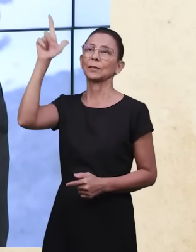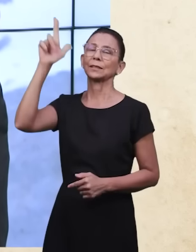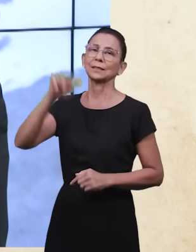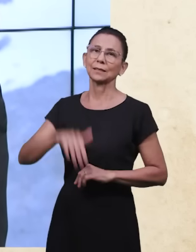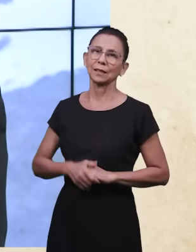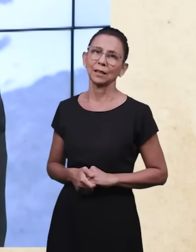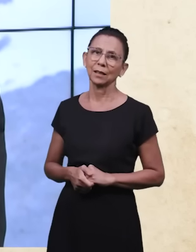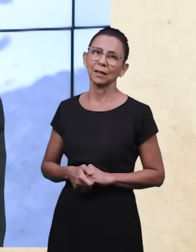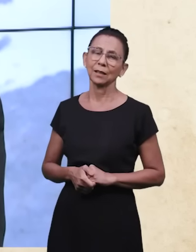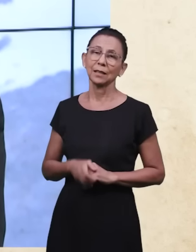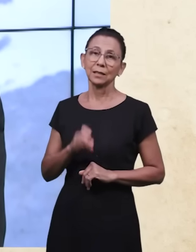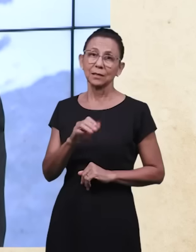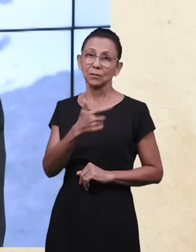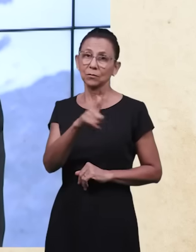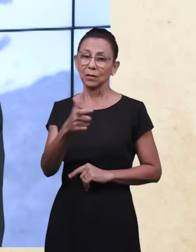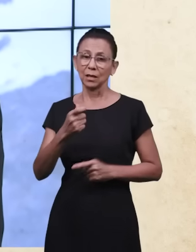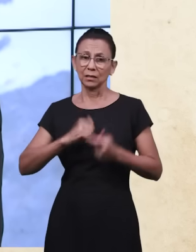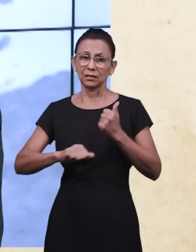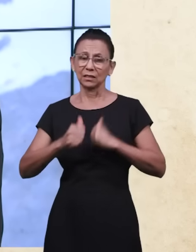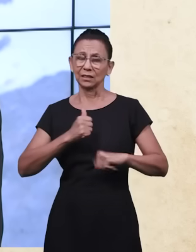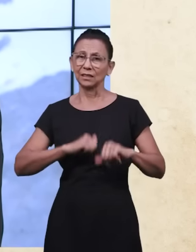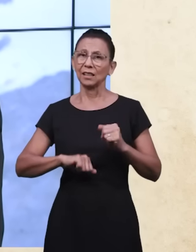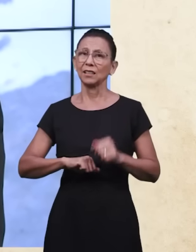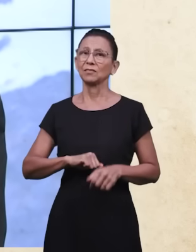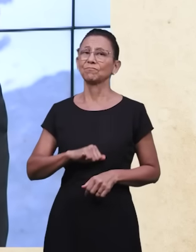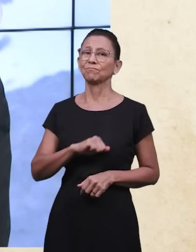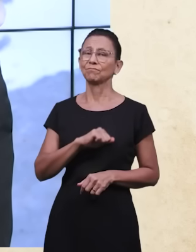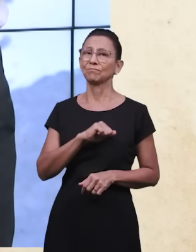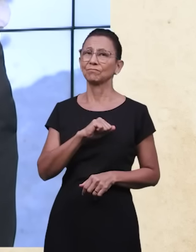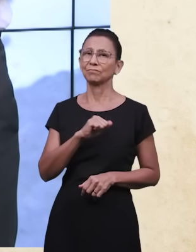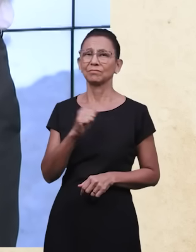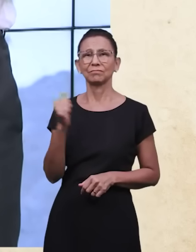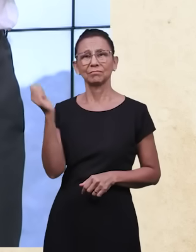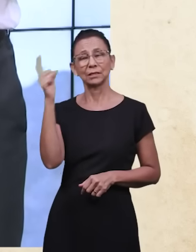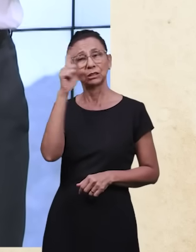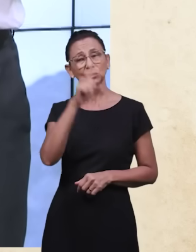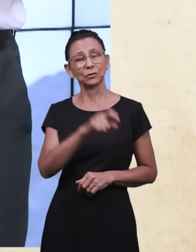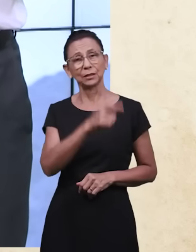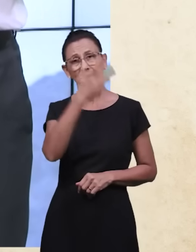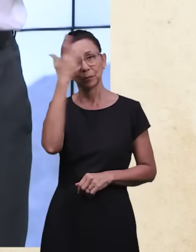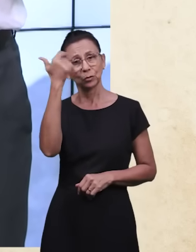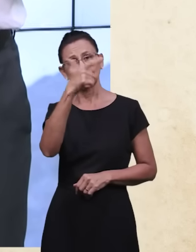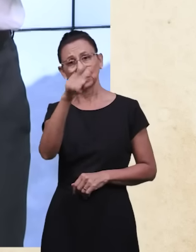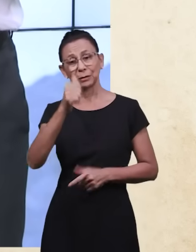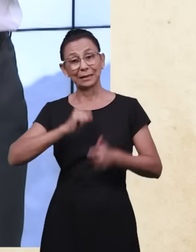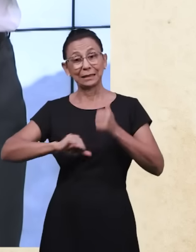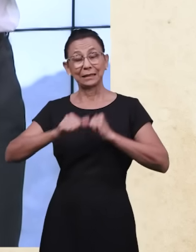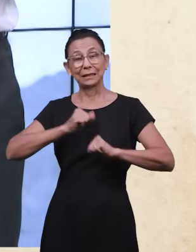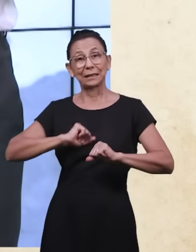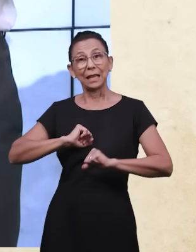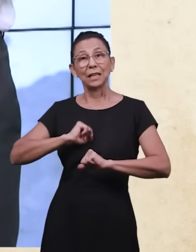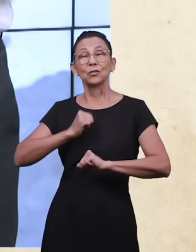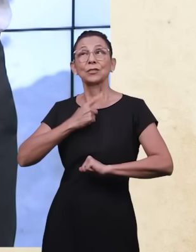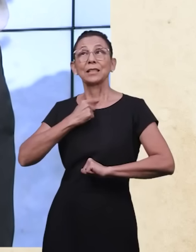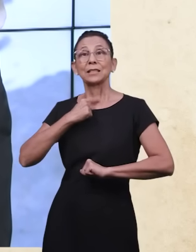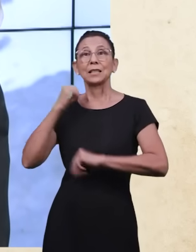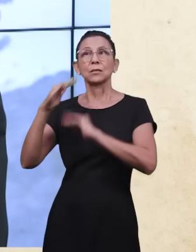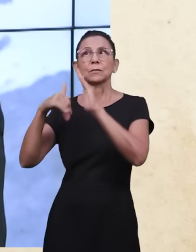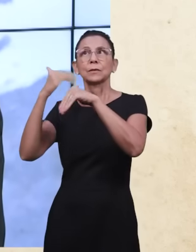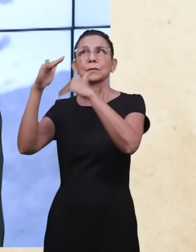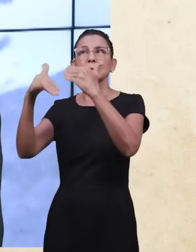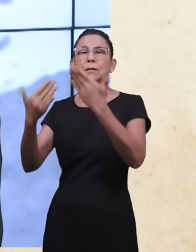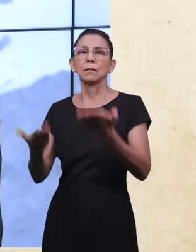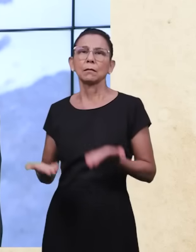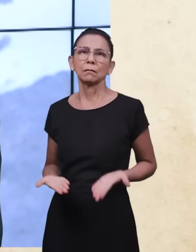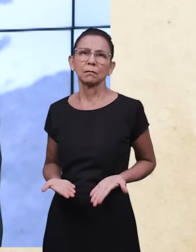que não é bom. Esse extremo não é bom. Uma pessoa que não tem essa ansiedade produtiva, ele fica uma